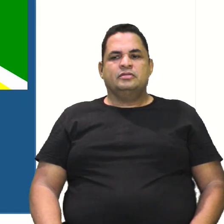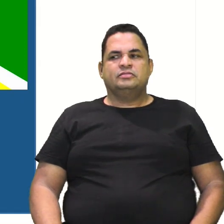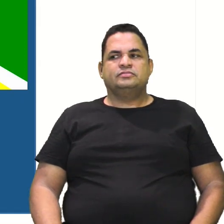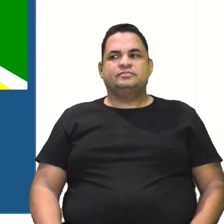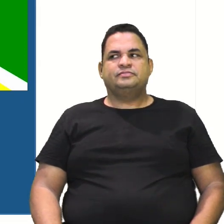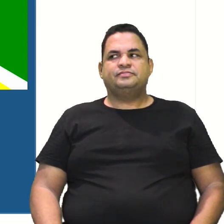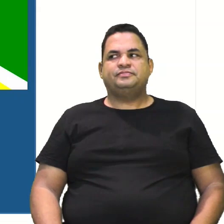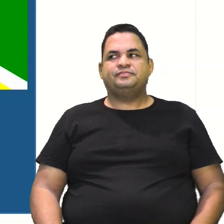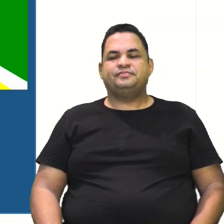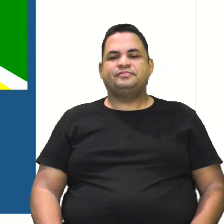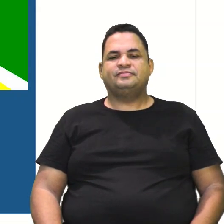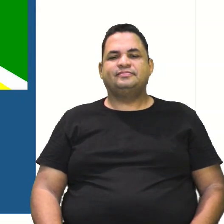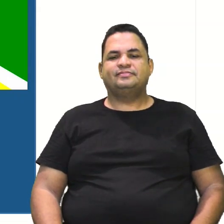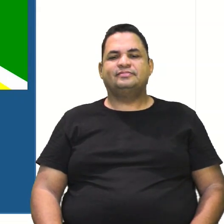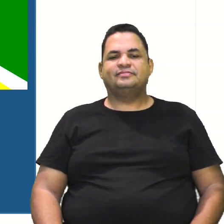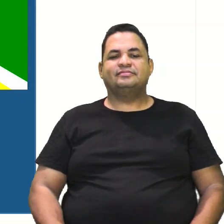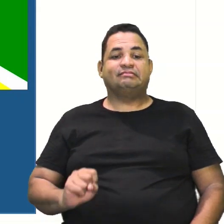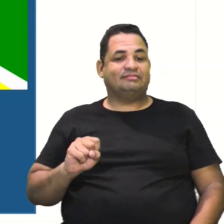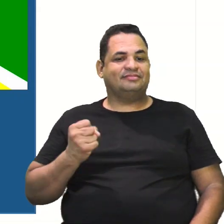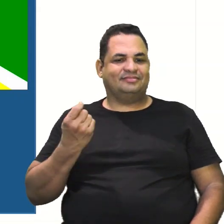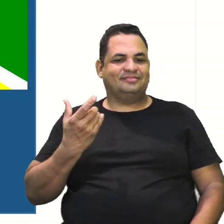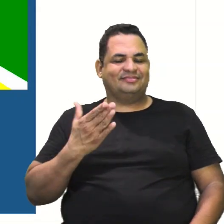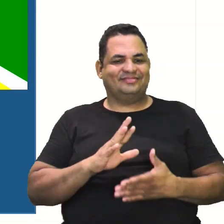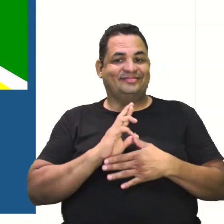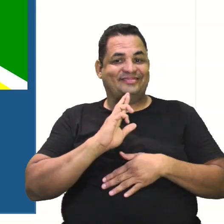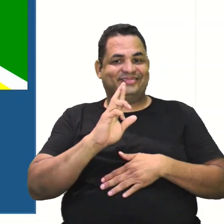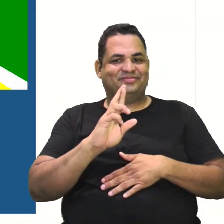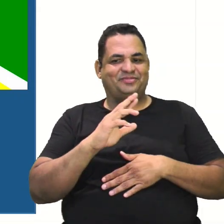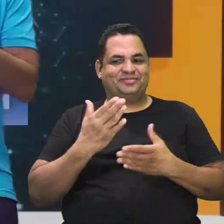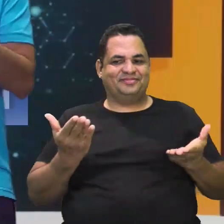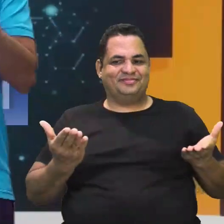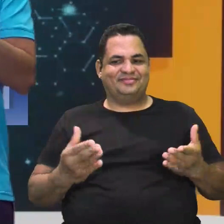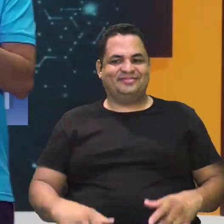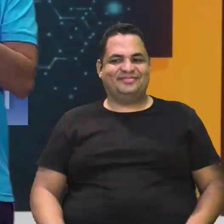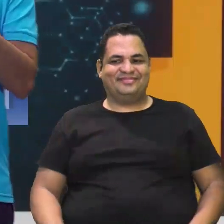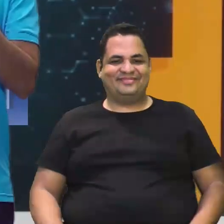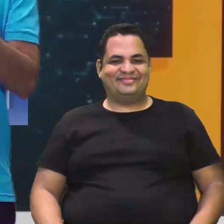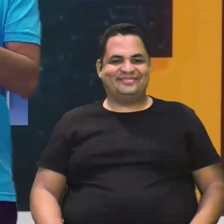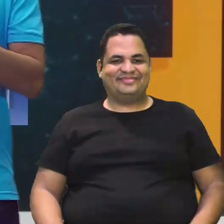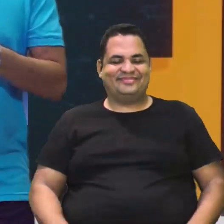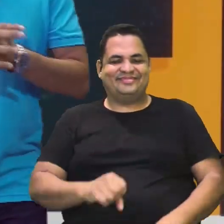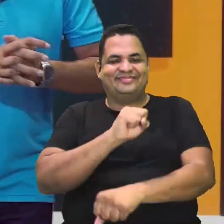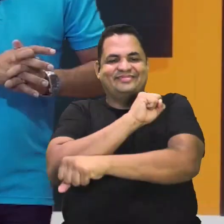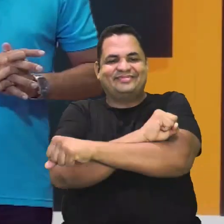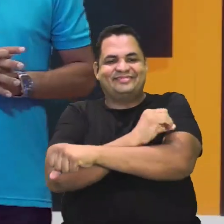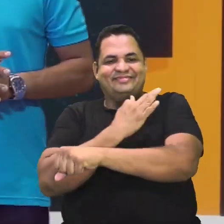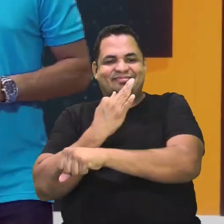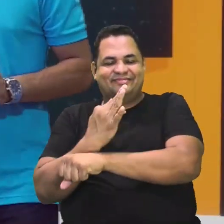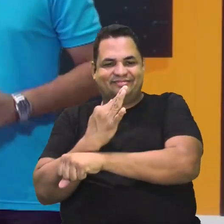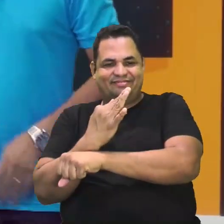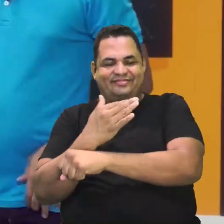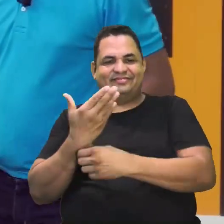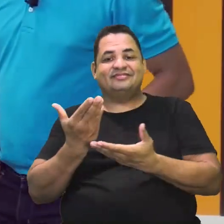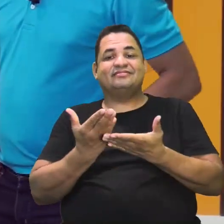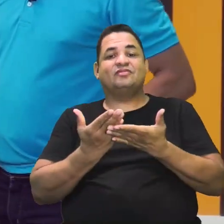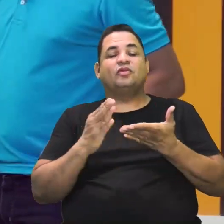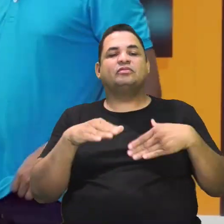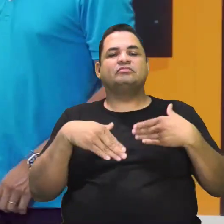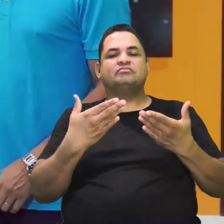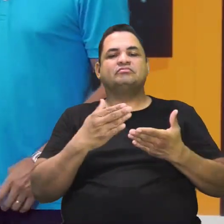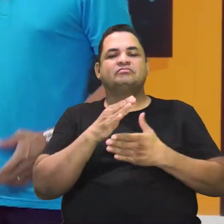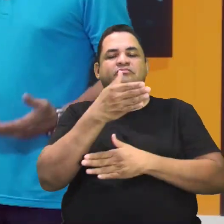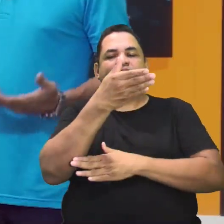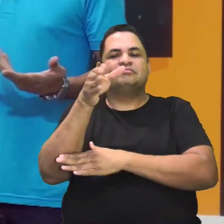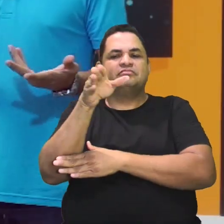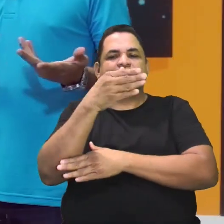Sim? Sim. Bora dar a resposta? Vamos! E aí, São Francisco do Guaporé, e aí, o que vocês acham essa